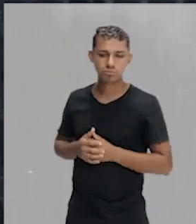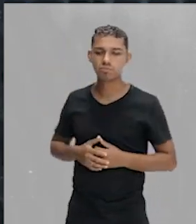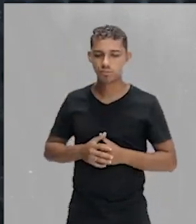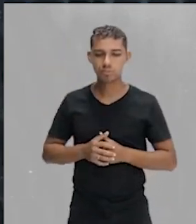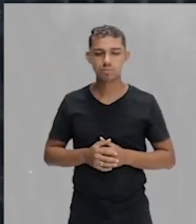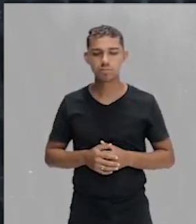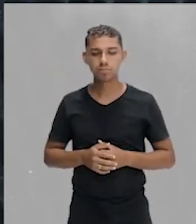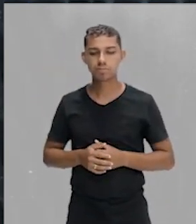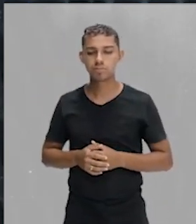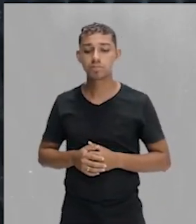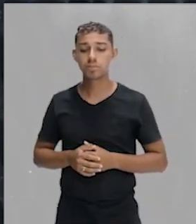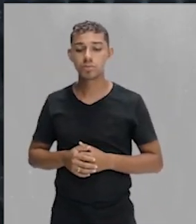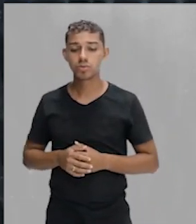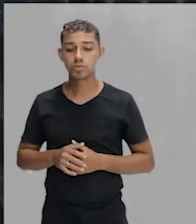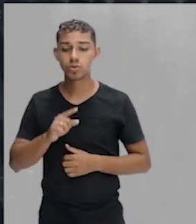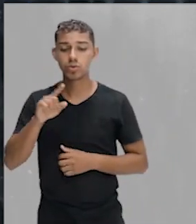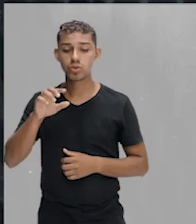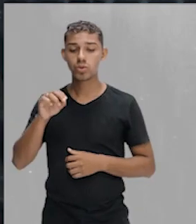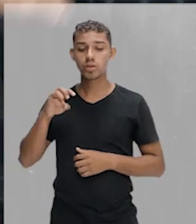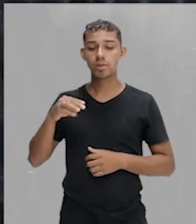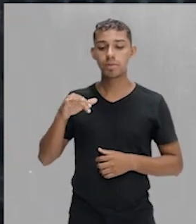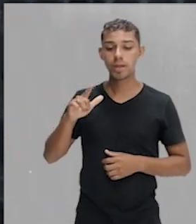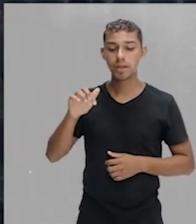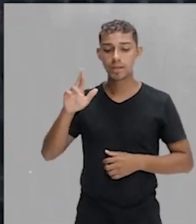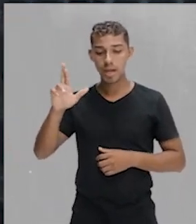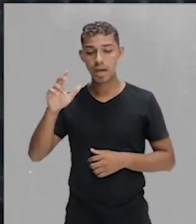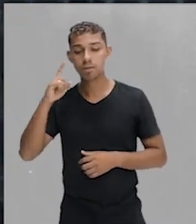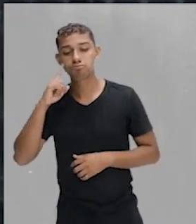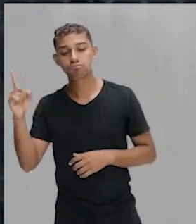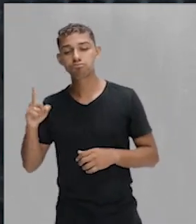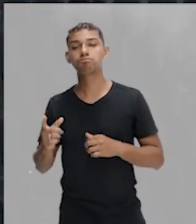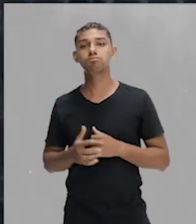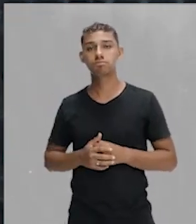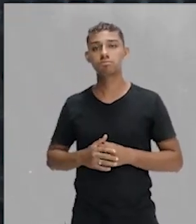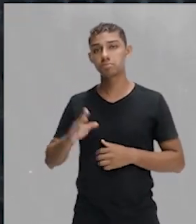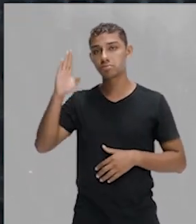da nossa. E fim de la cicloruta.